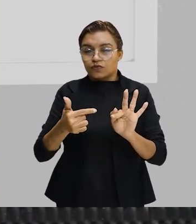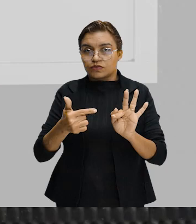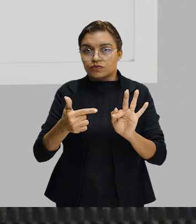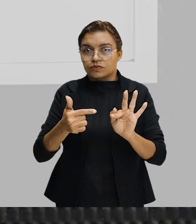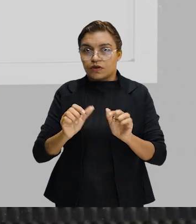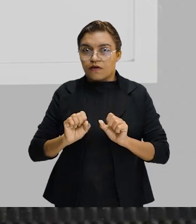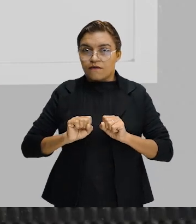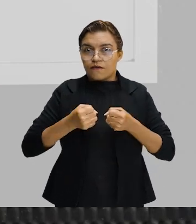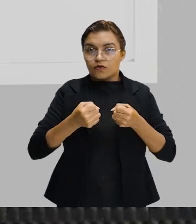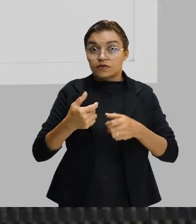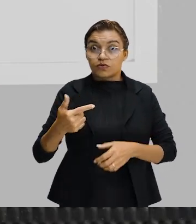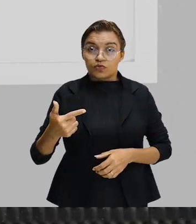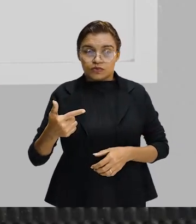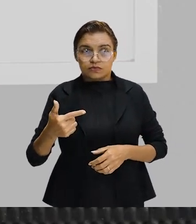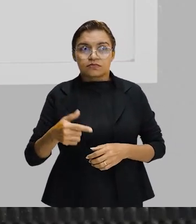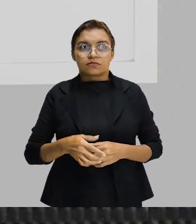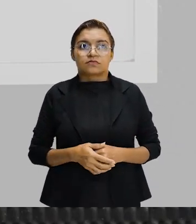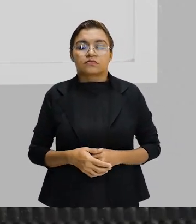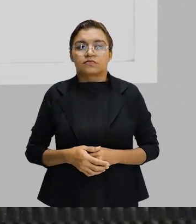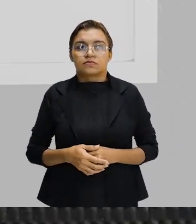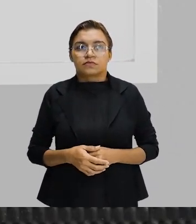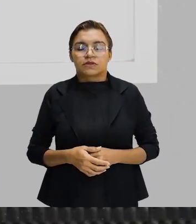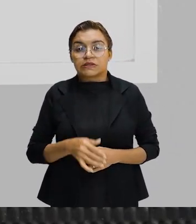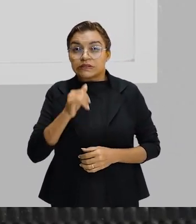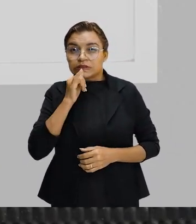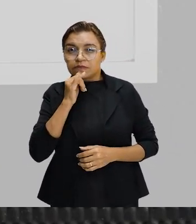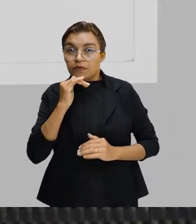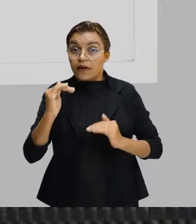tem que ser igual à força 2.